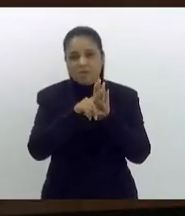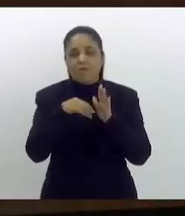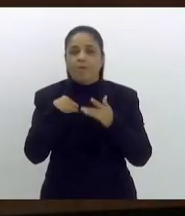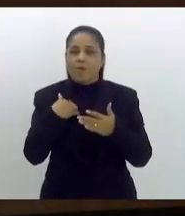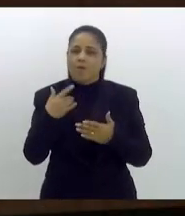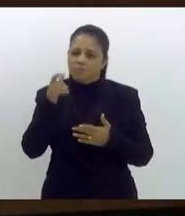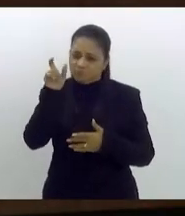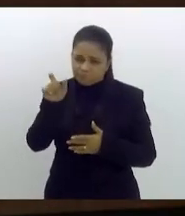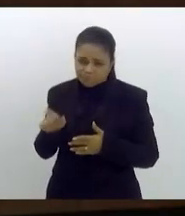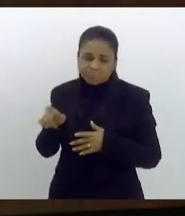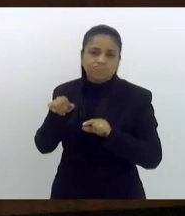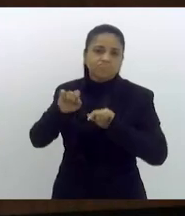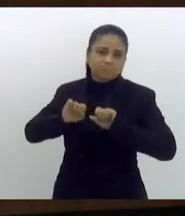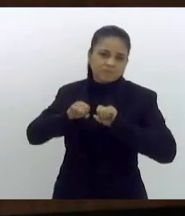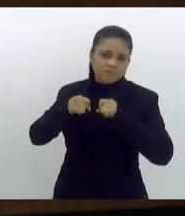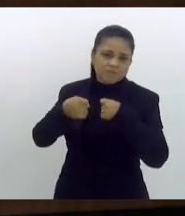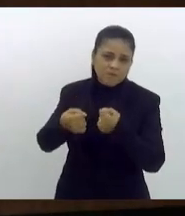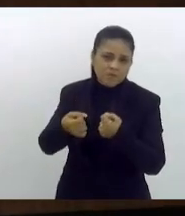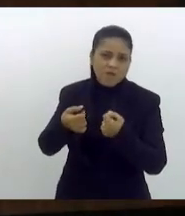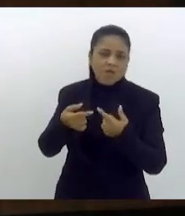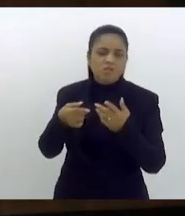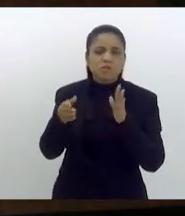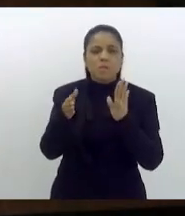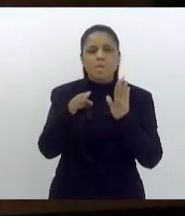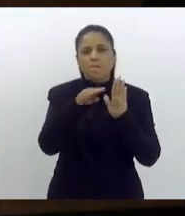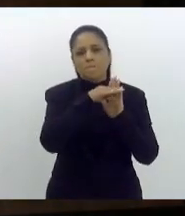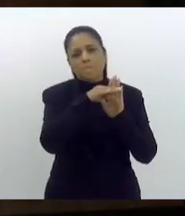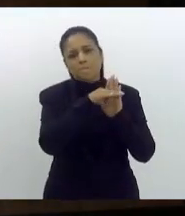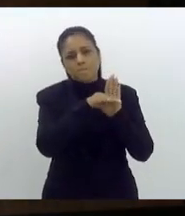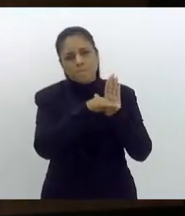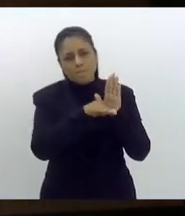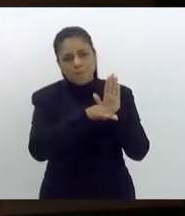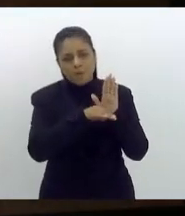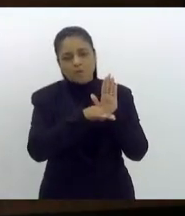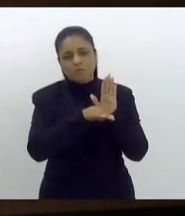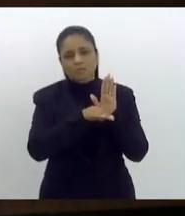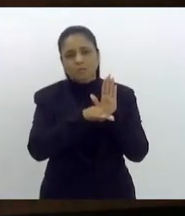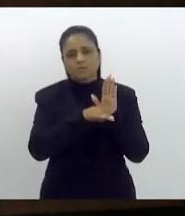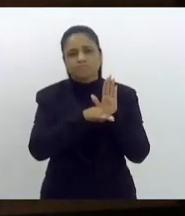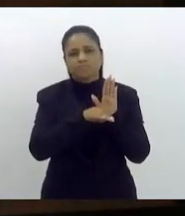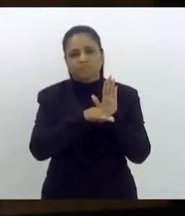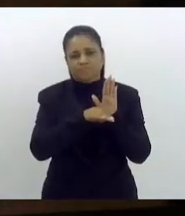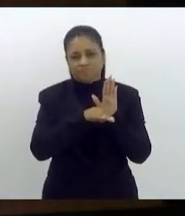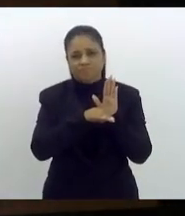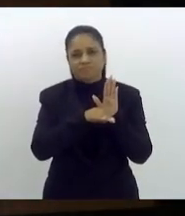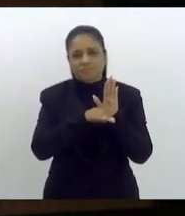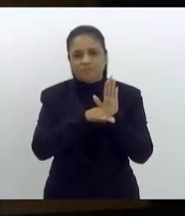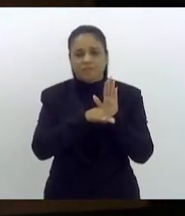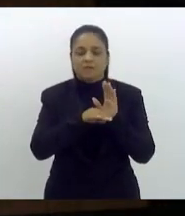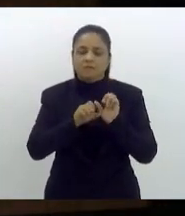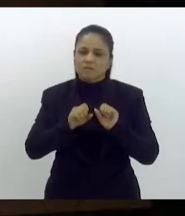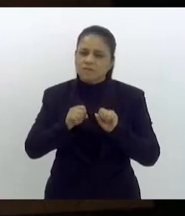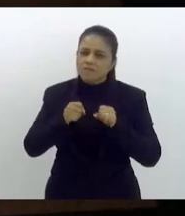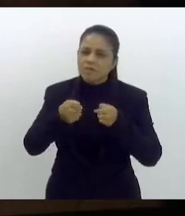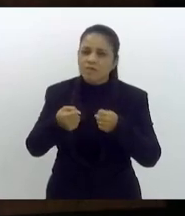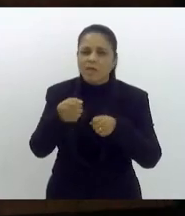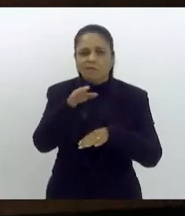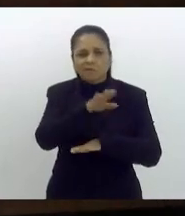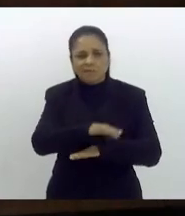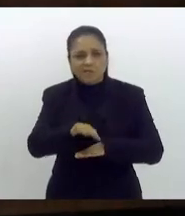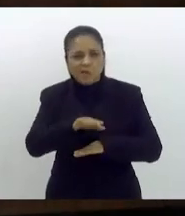que ela de fato defenda como uma pauta em prol dessa questão relacionada a obesidade das crianças